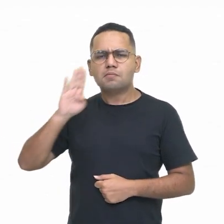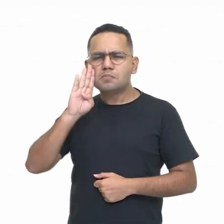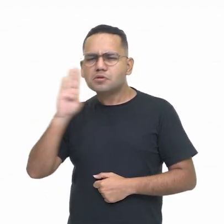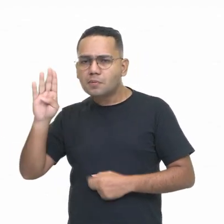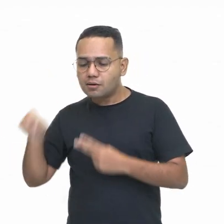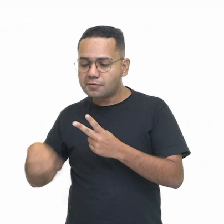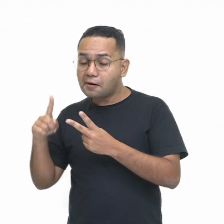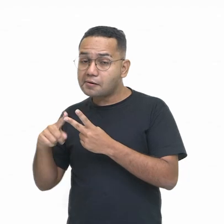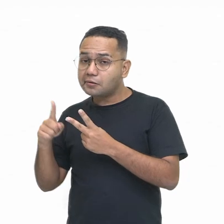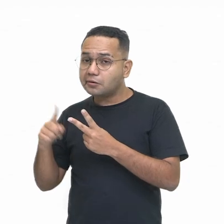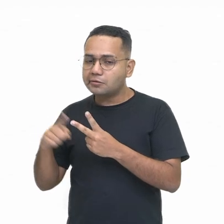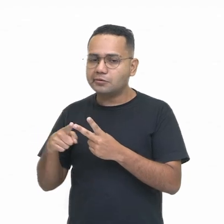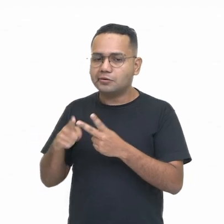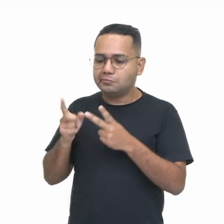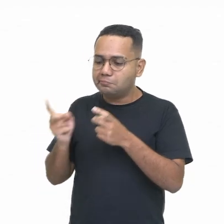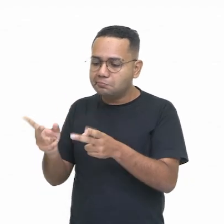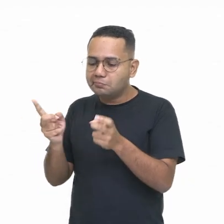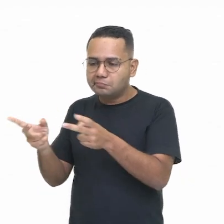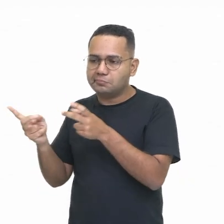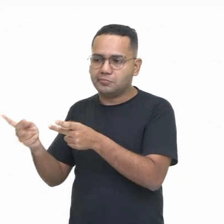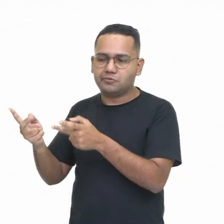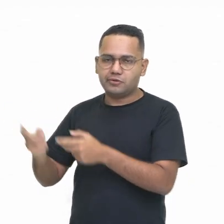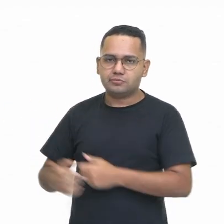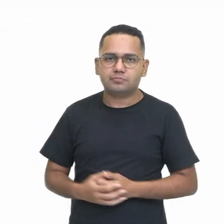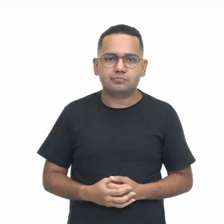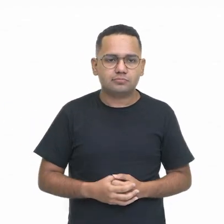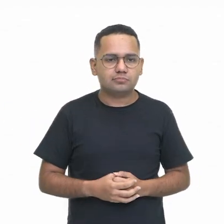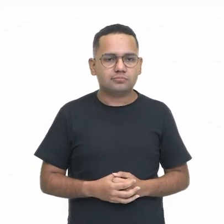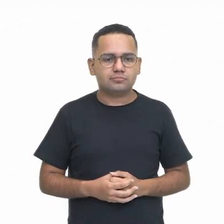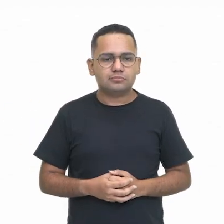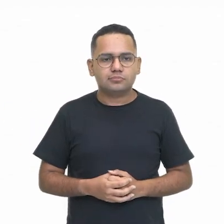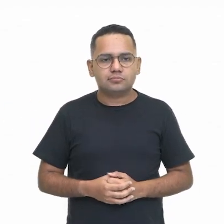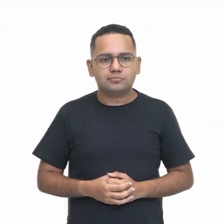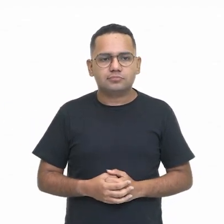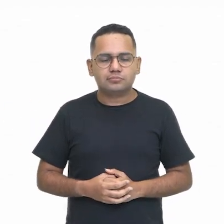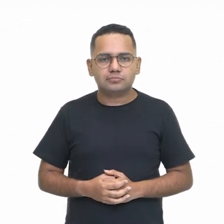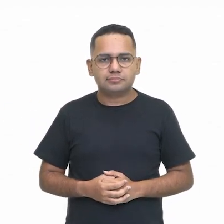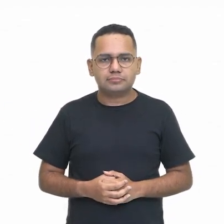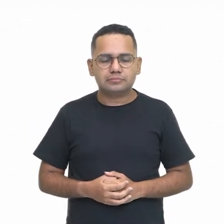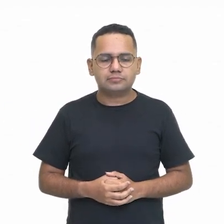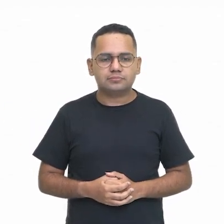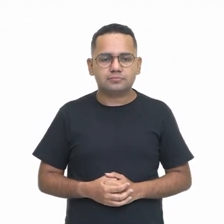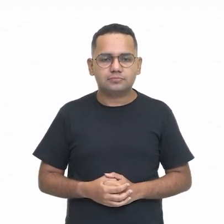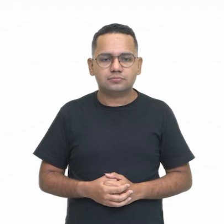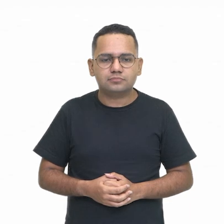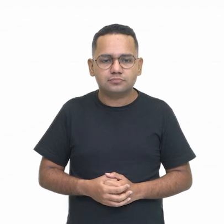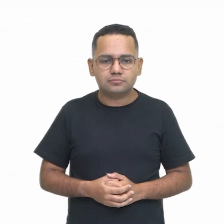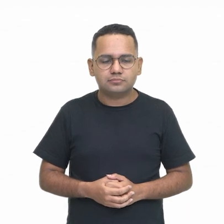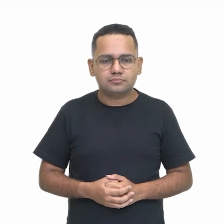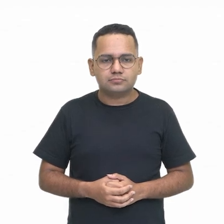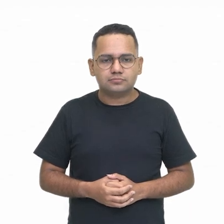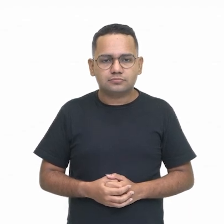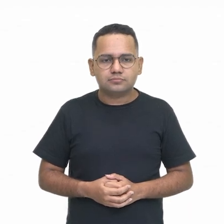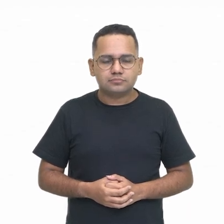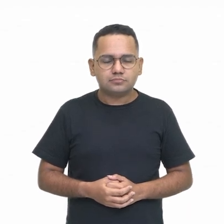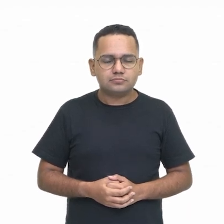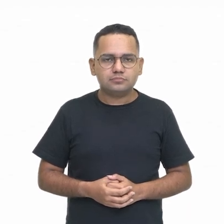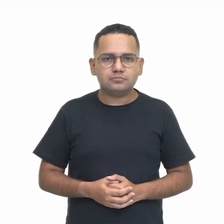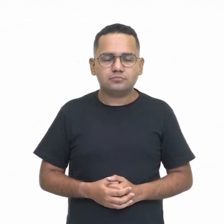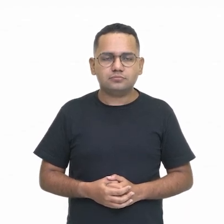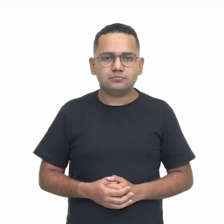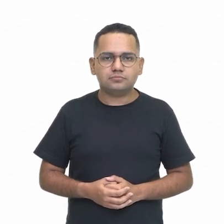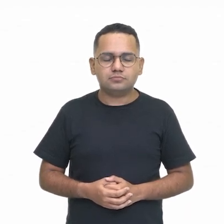particularmente entre a classe mercante, tá? Olha só, então assim, né,